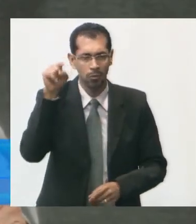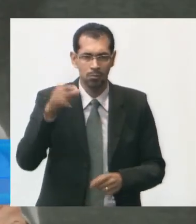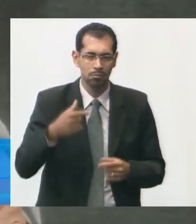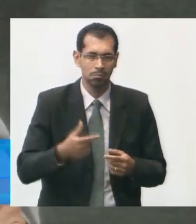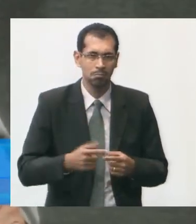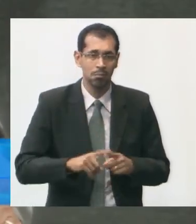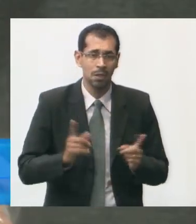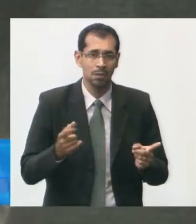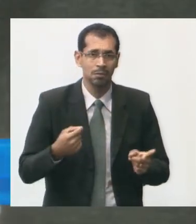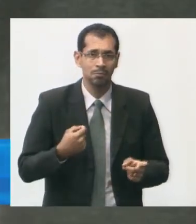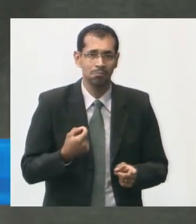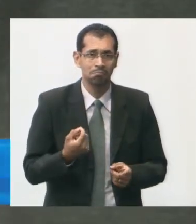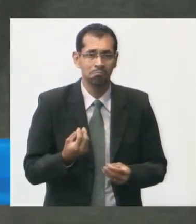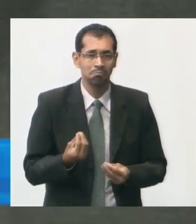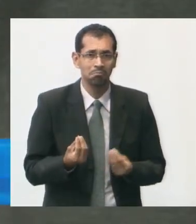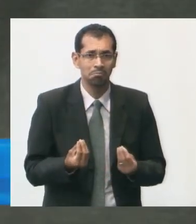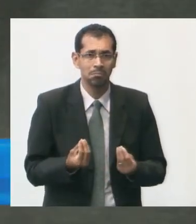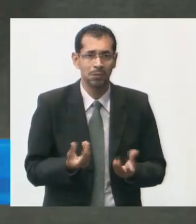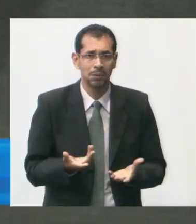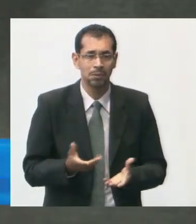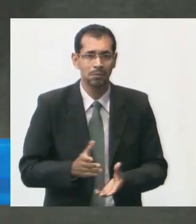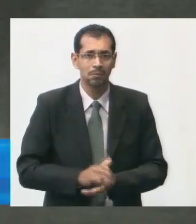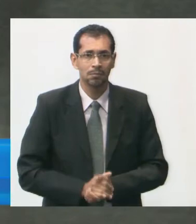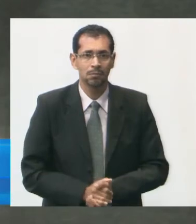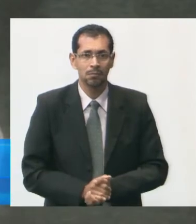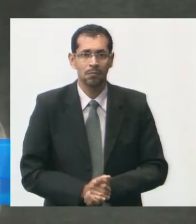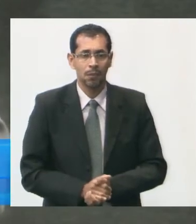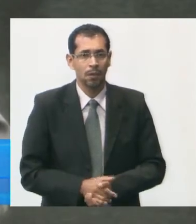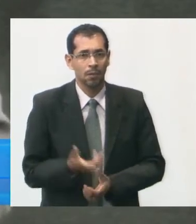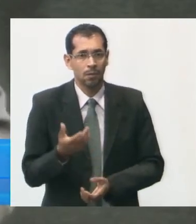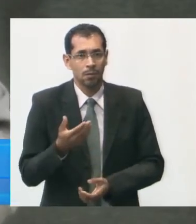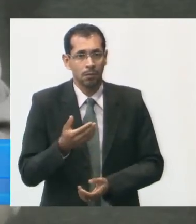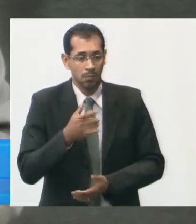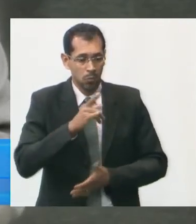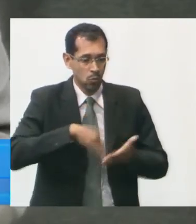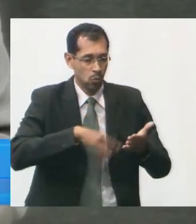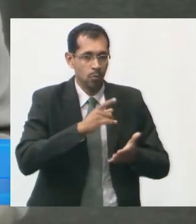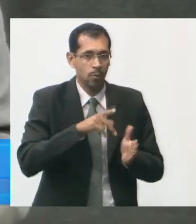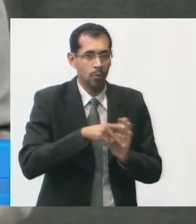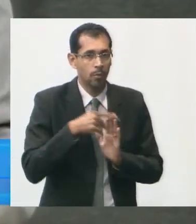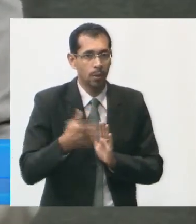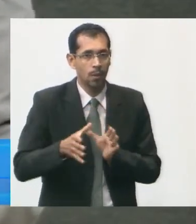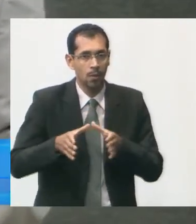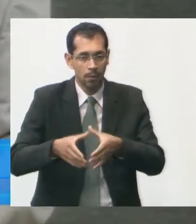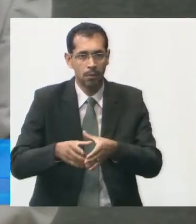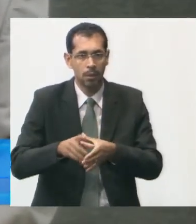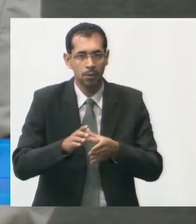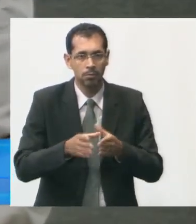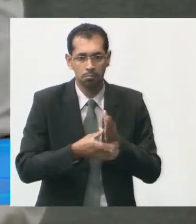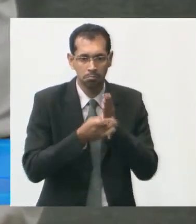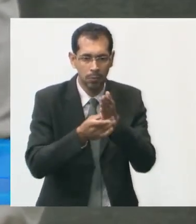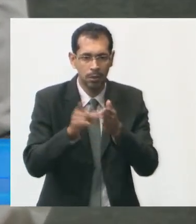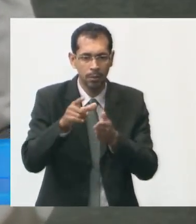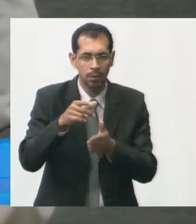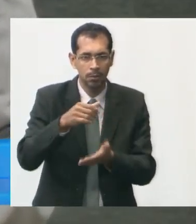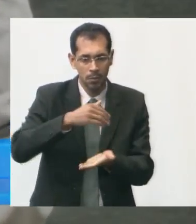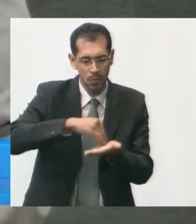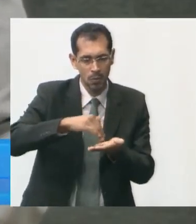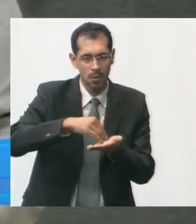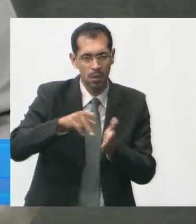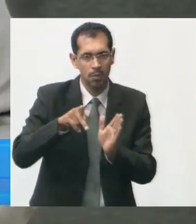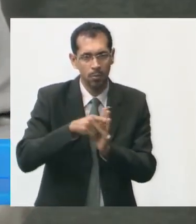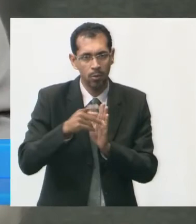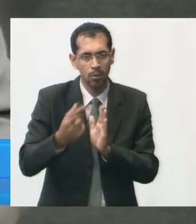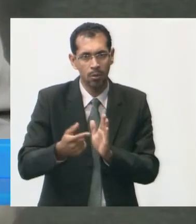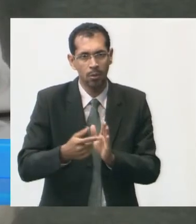tirar um documento da comunidade, vamos encaminhar para a secretaria e dizer daquilo que realmente nós entendemos que é o melhor